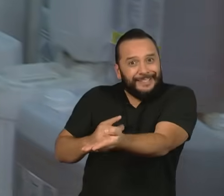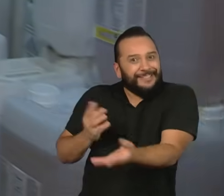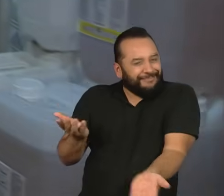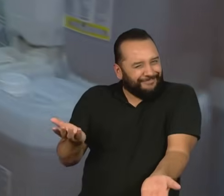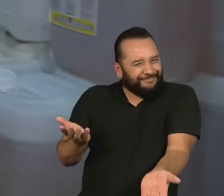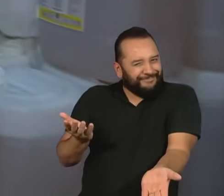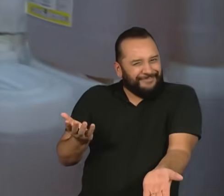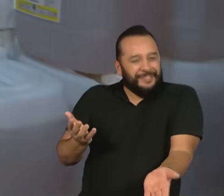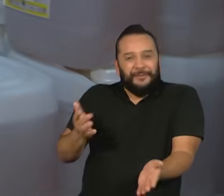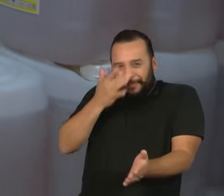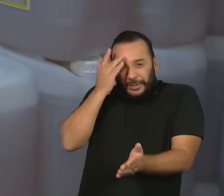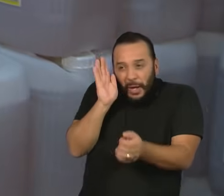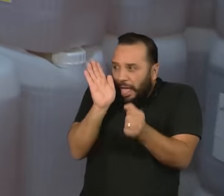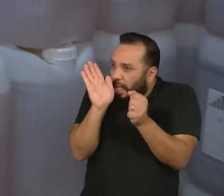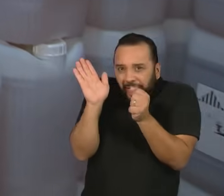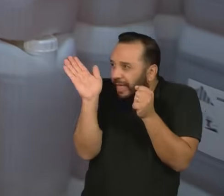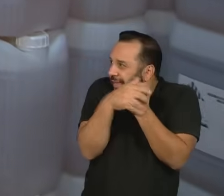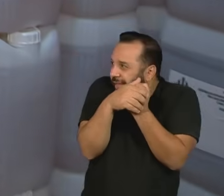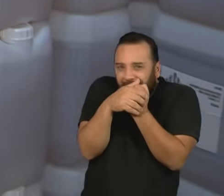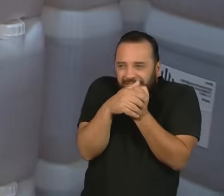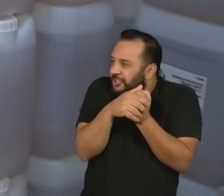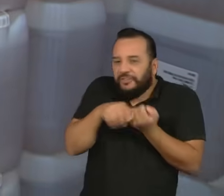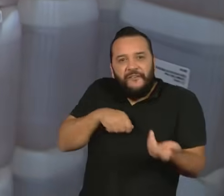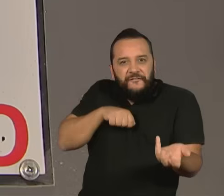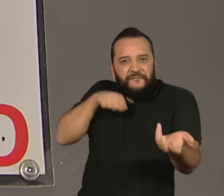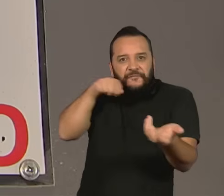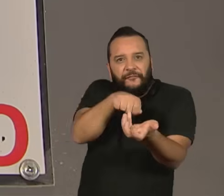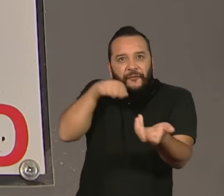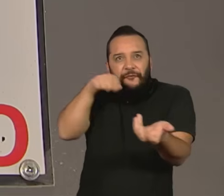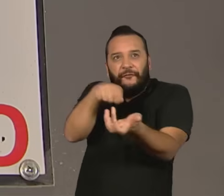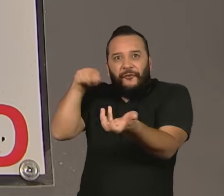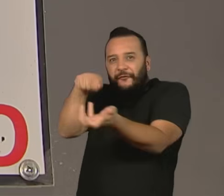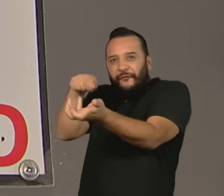um uso ainda